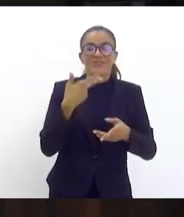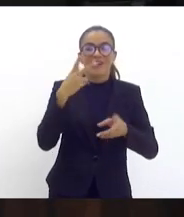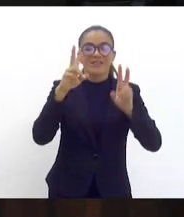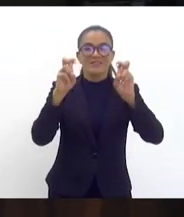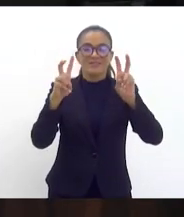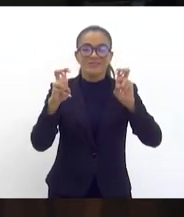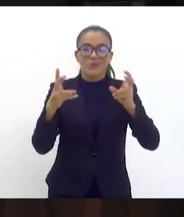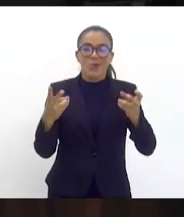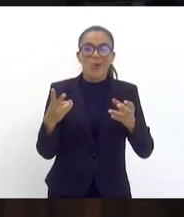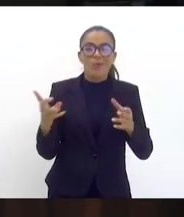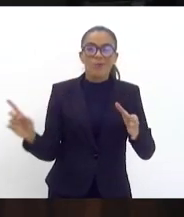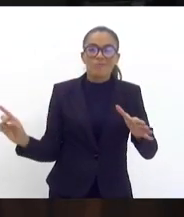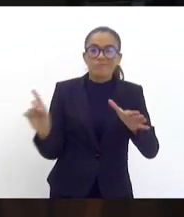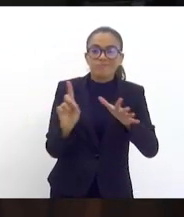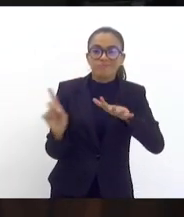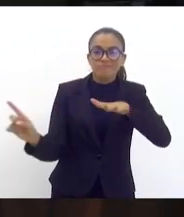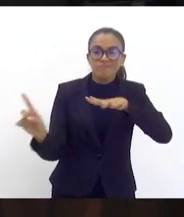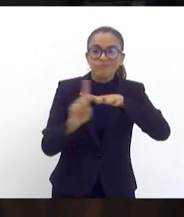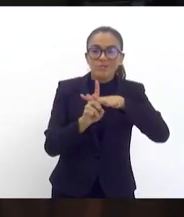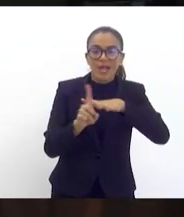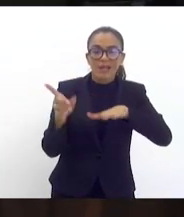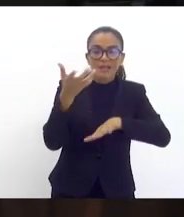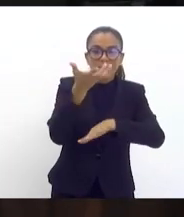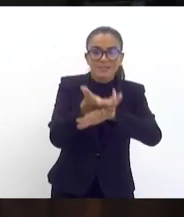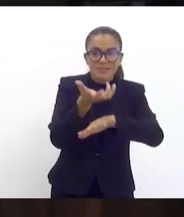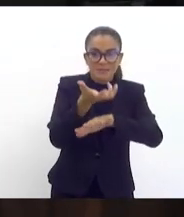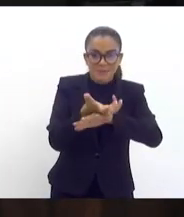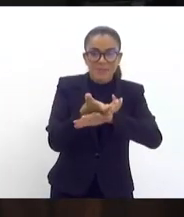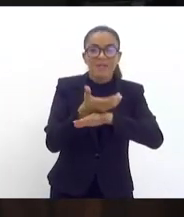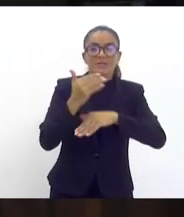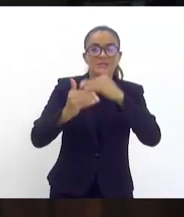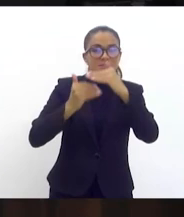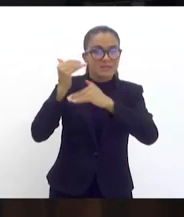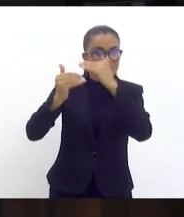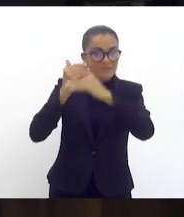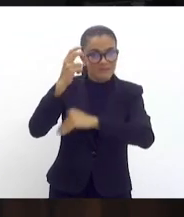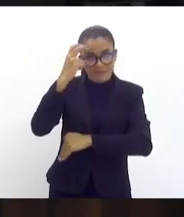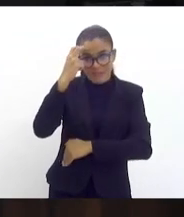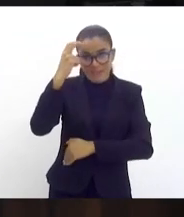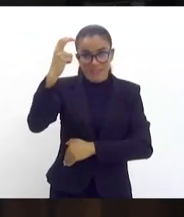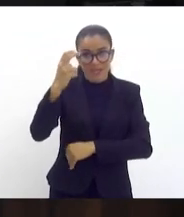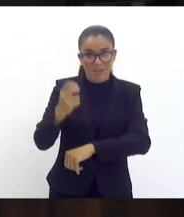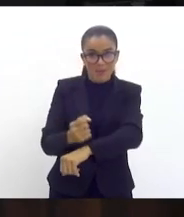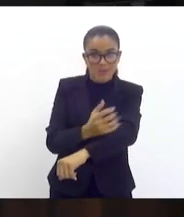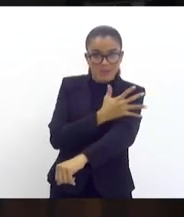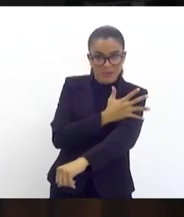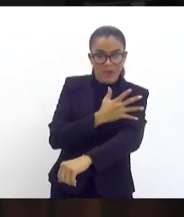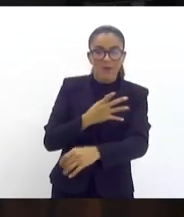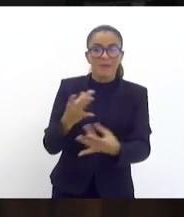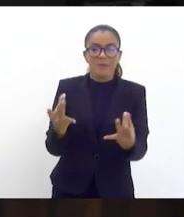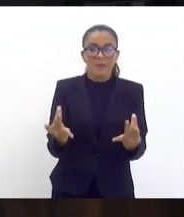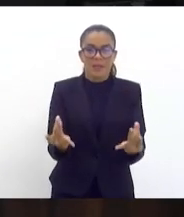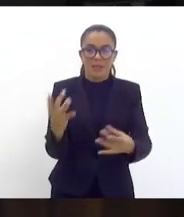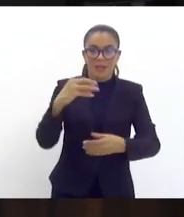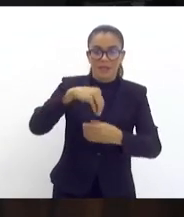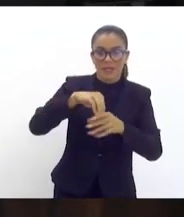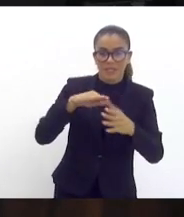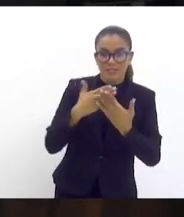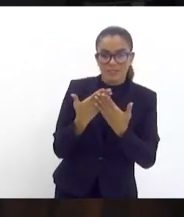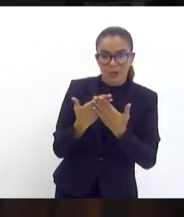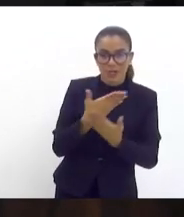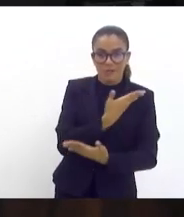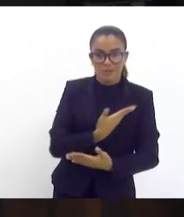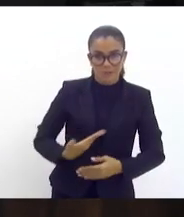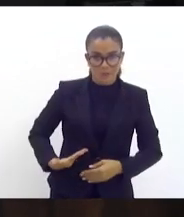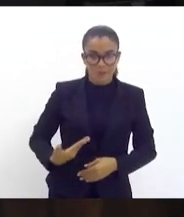inclusão da disciplina extracurricular Desenvolvimento de Inteligência Emocional e Meditação nas escolas públicas